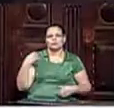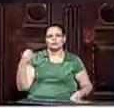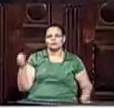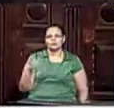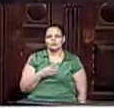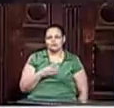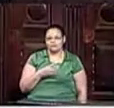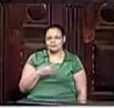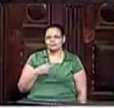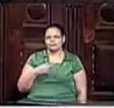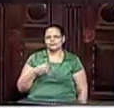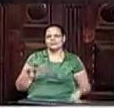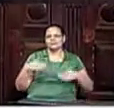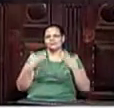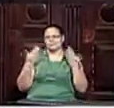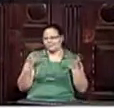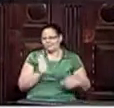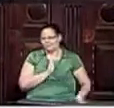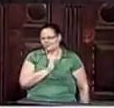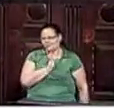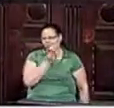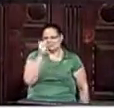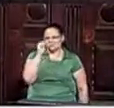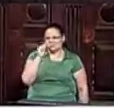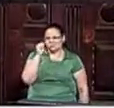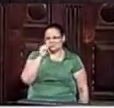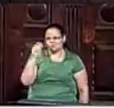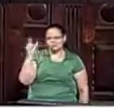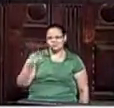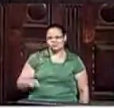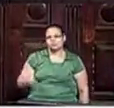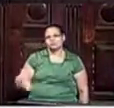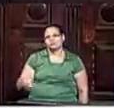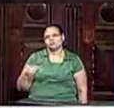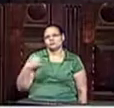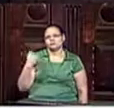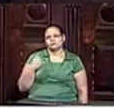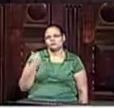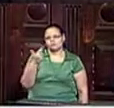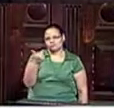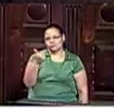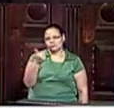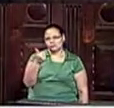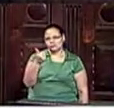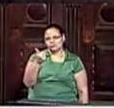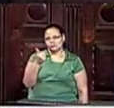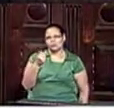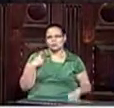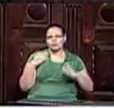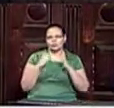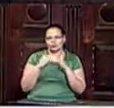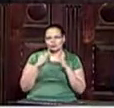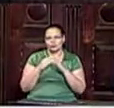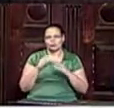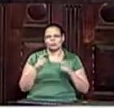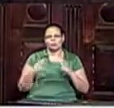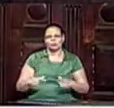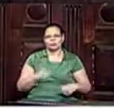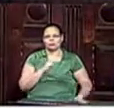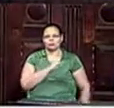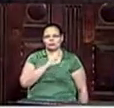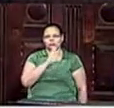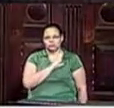e aterrorizante, onde uma menina de apenas 12 anos, moradora de Duque de